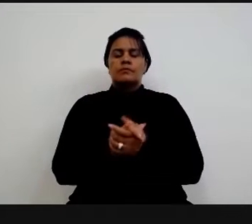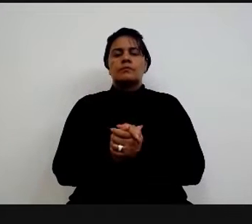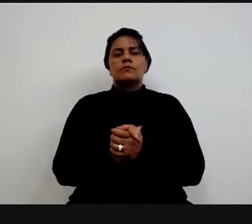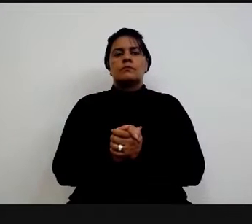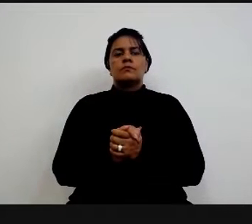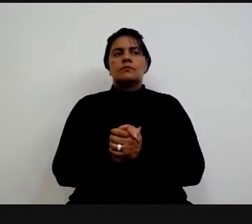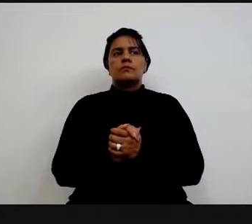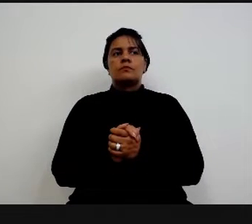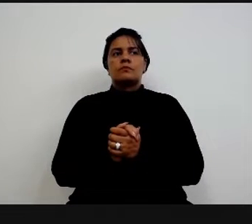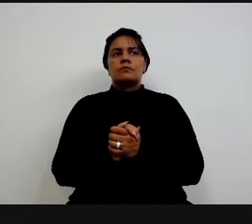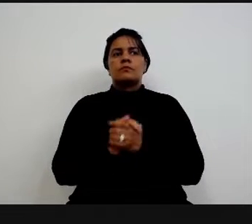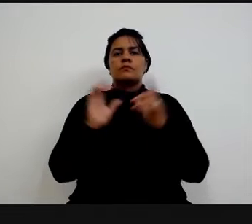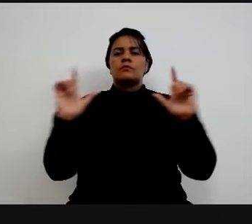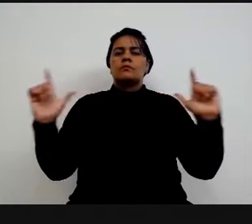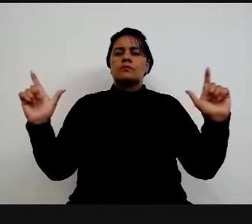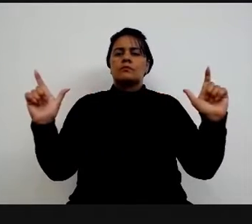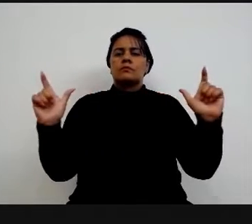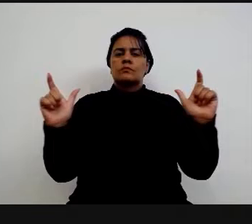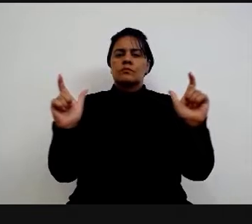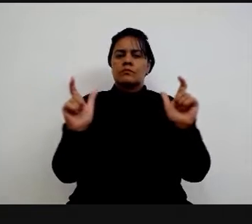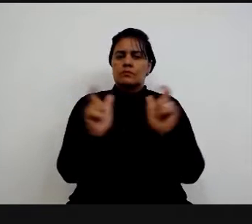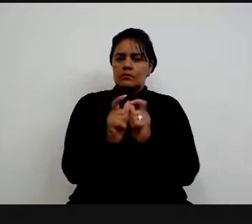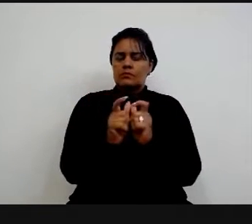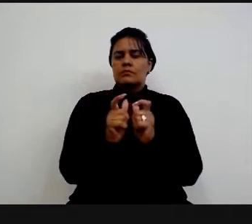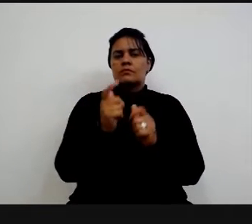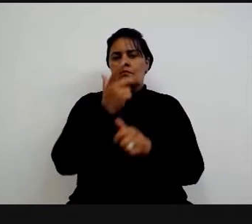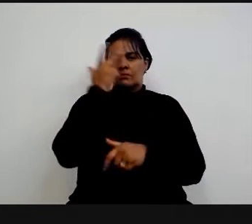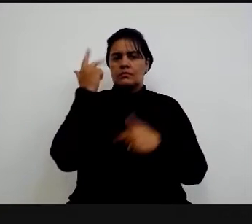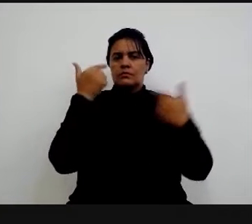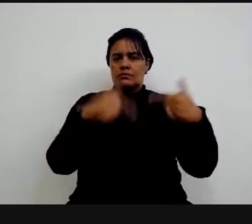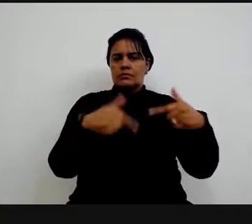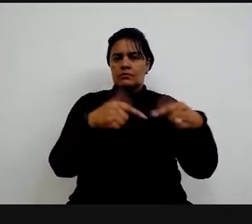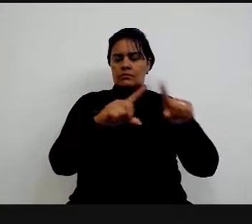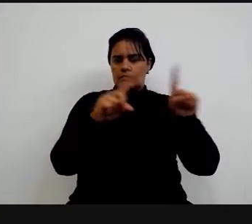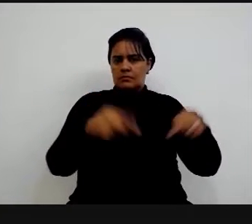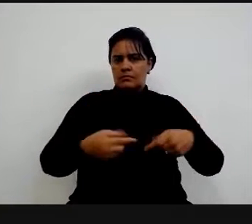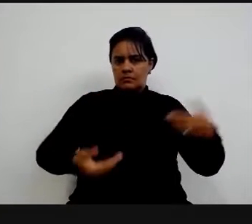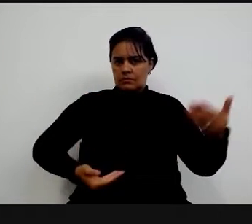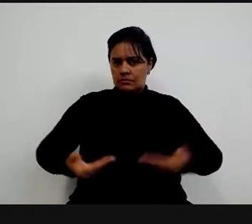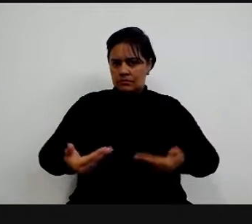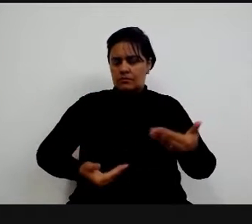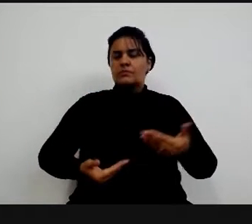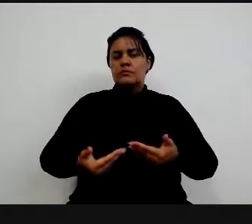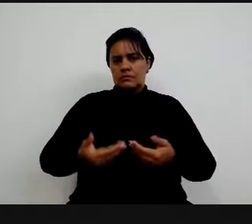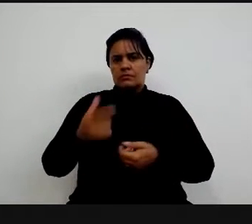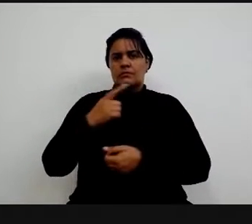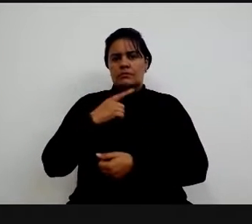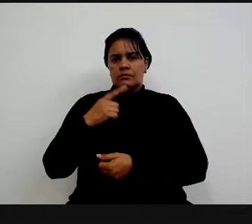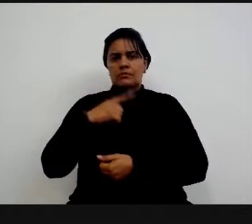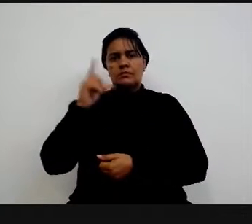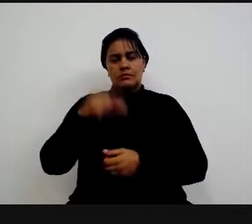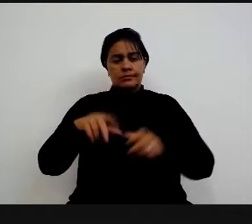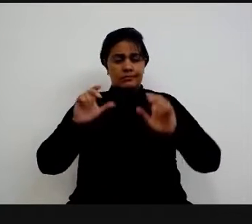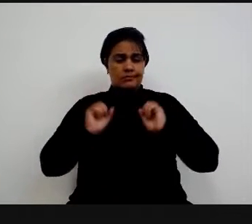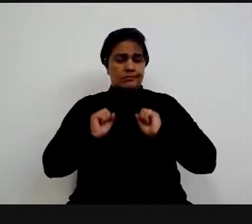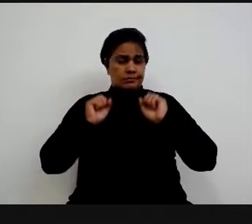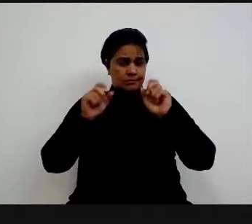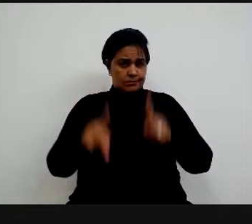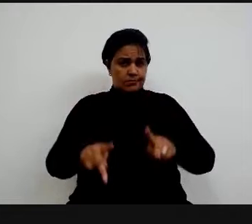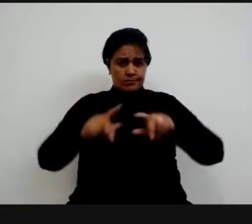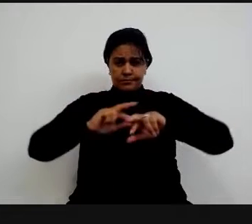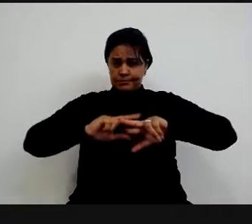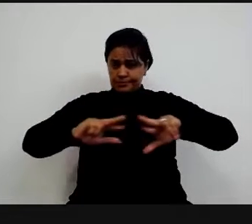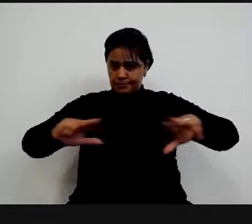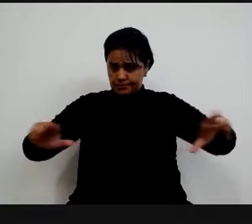uma tendência à redução do quadro de servidores, com muitas aposentadorias